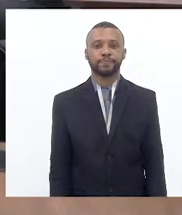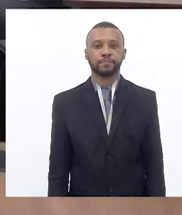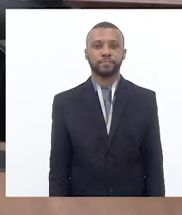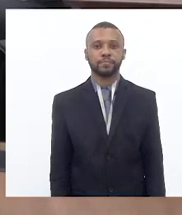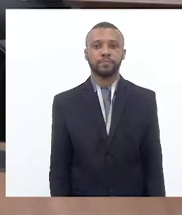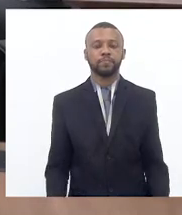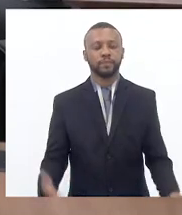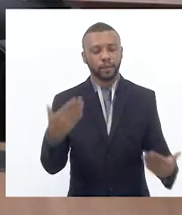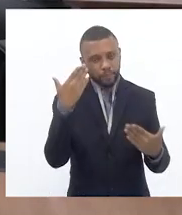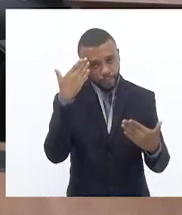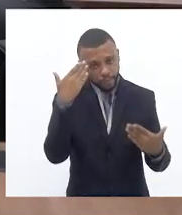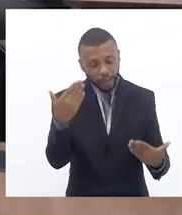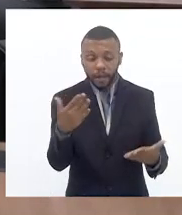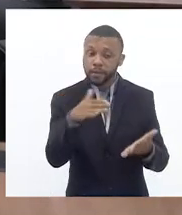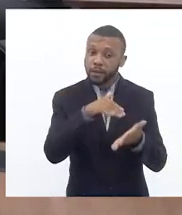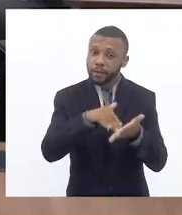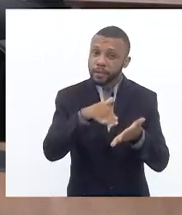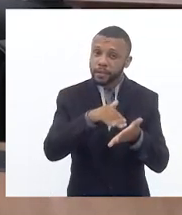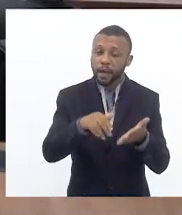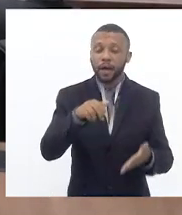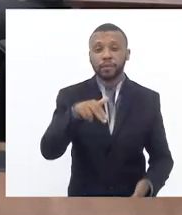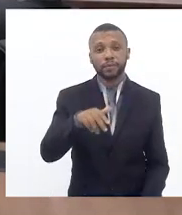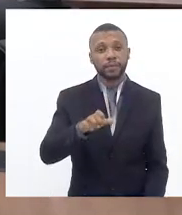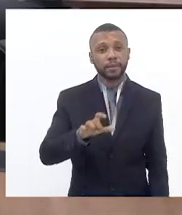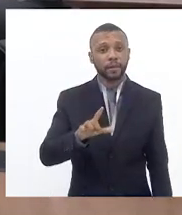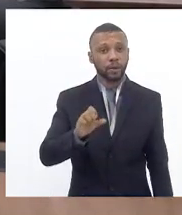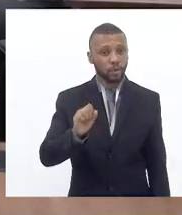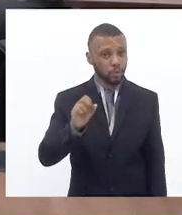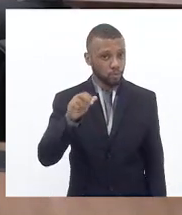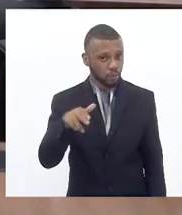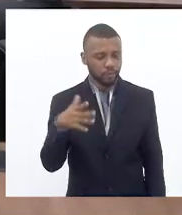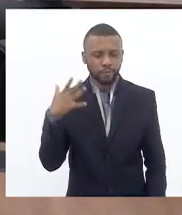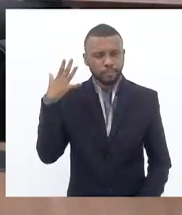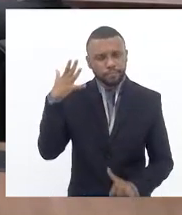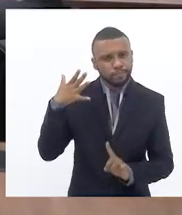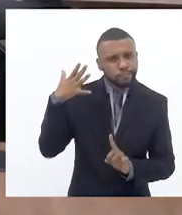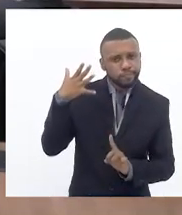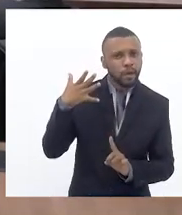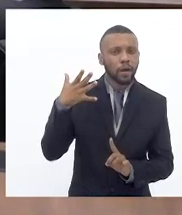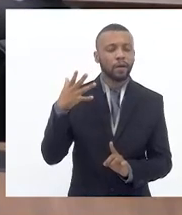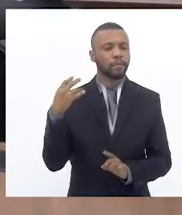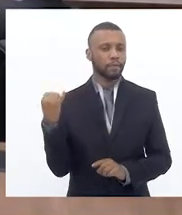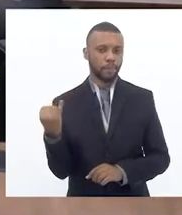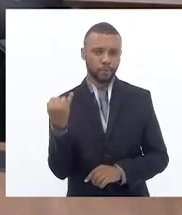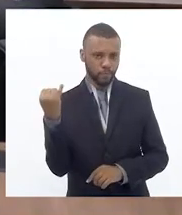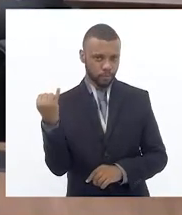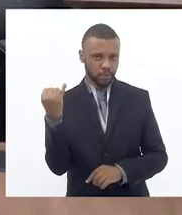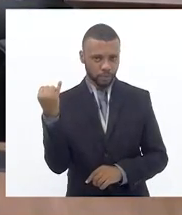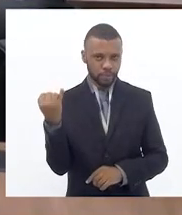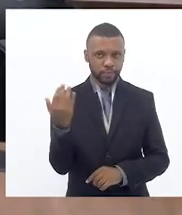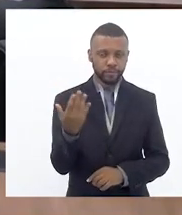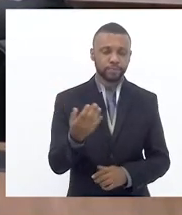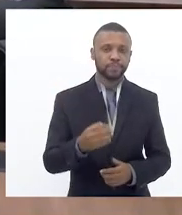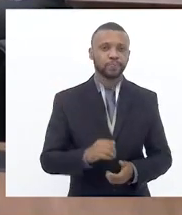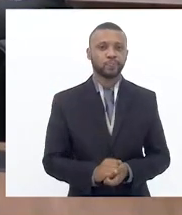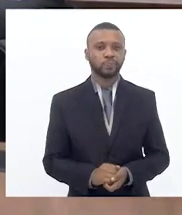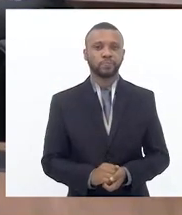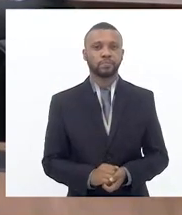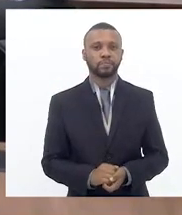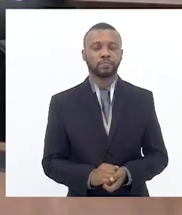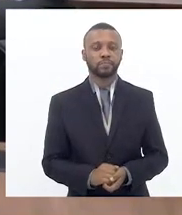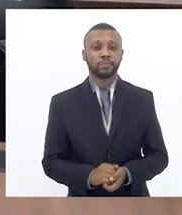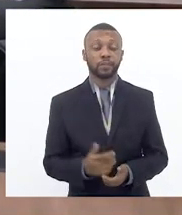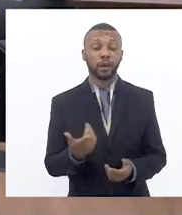obrigado secretário Nelson Rocha sua fala foi muito importante não deu eu vou